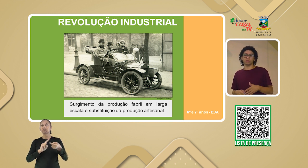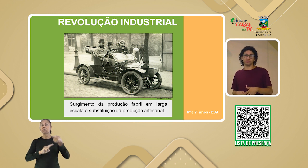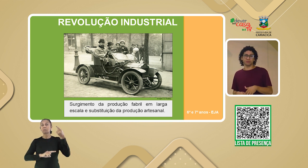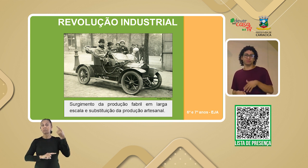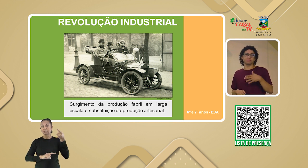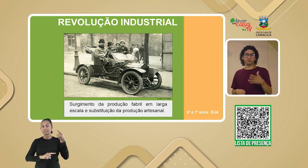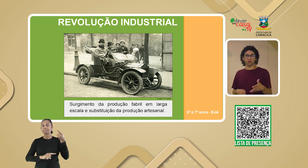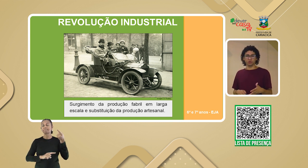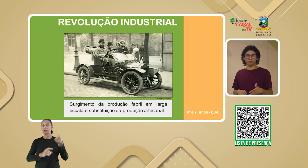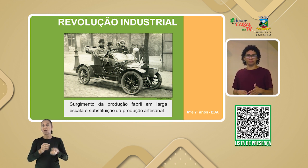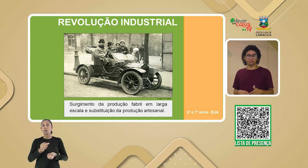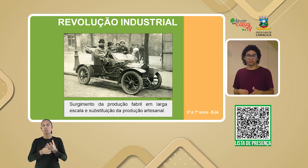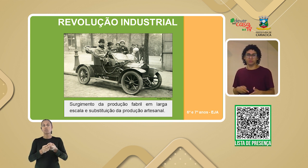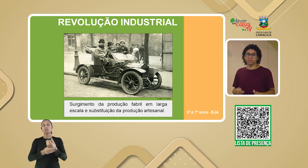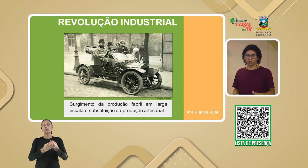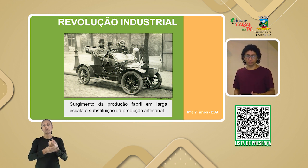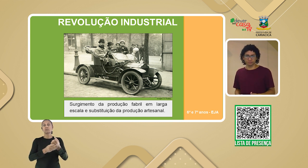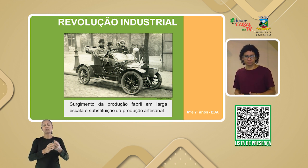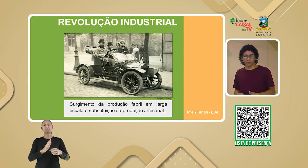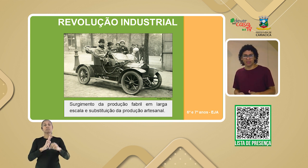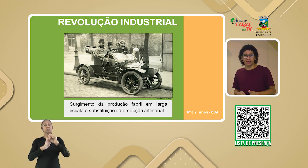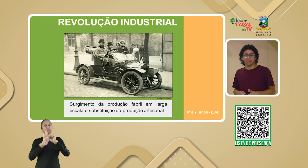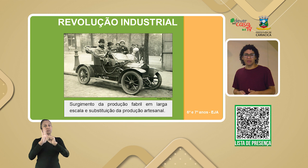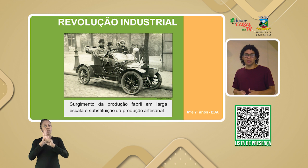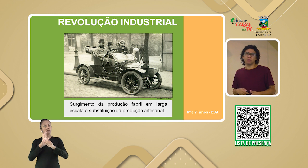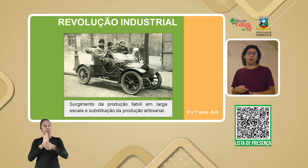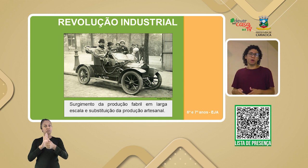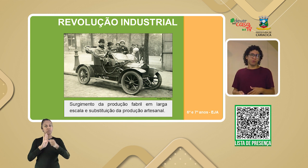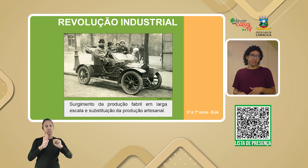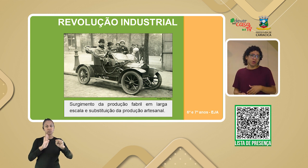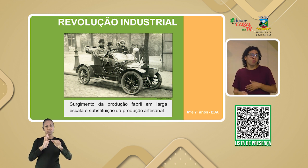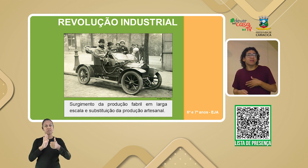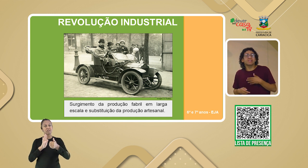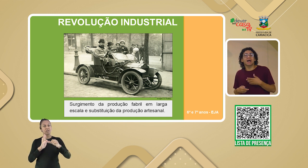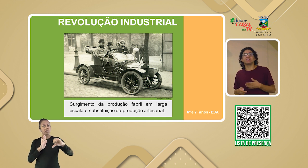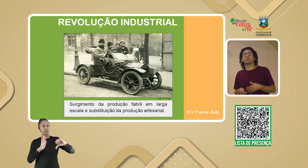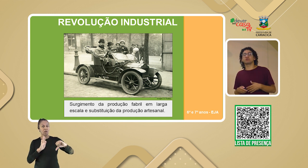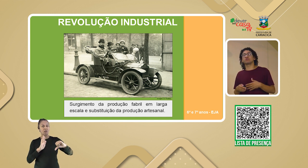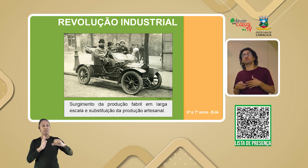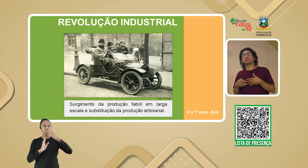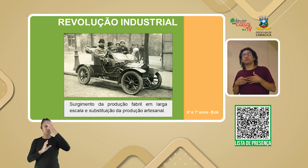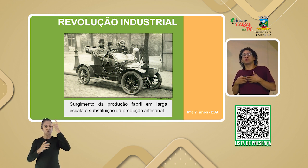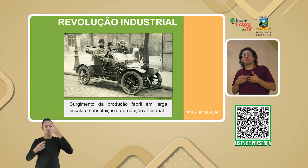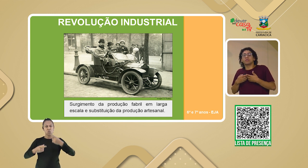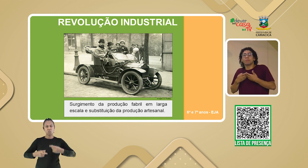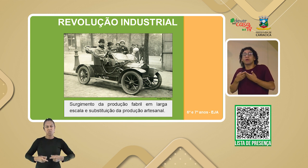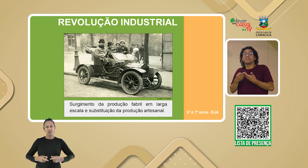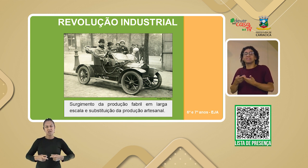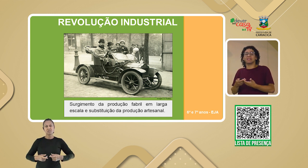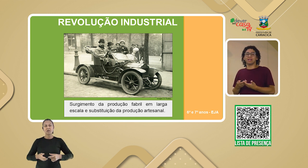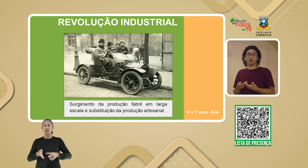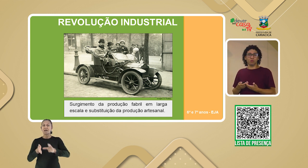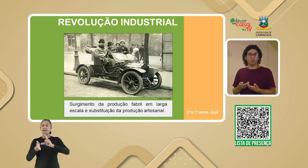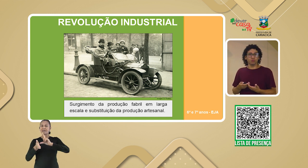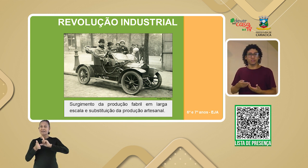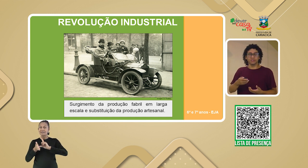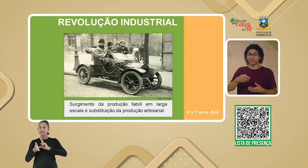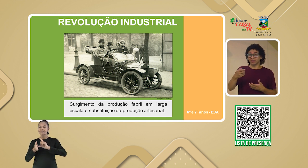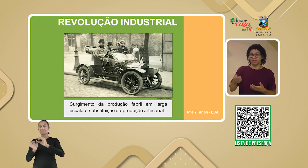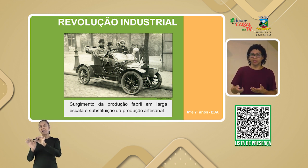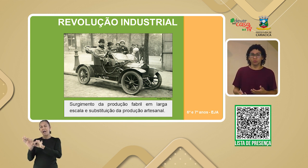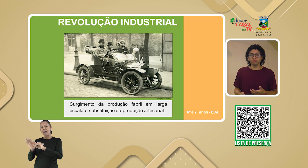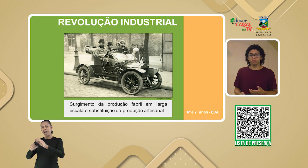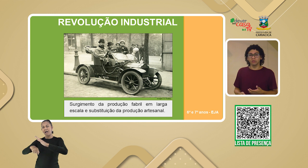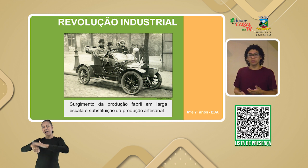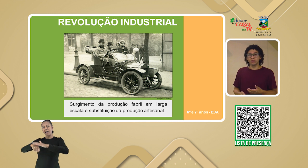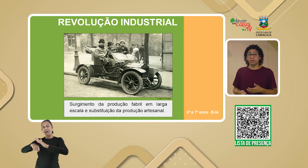nos séculos XVIII e XIX. É uma época em que a humanidade passou a substituir o trabalho artesanal, utilizado